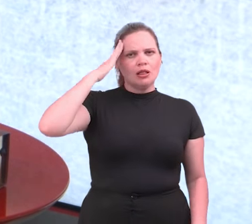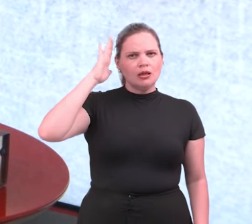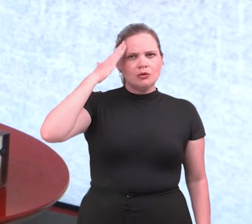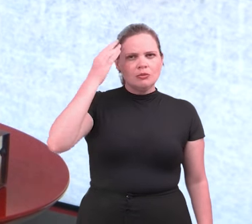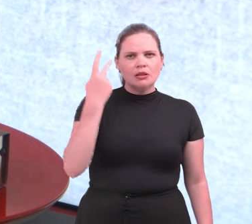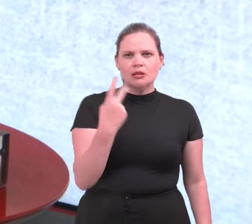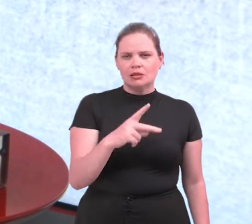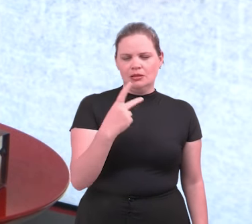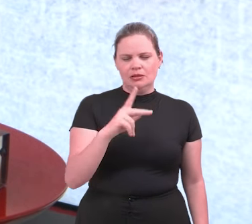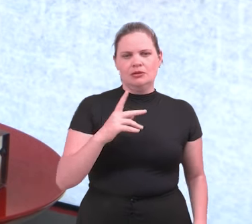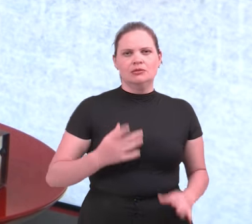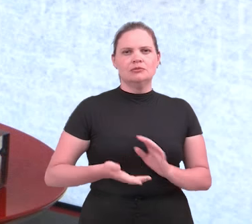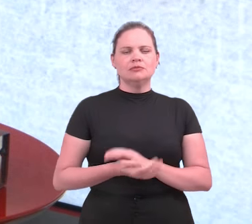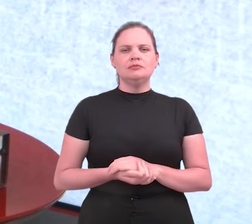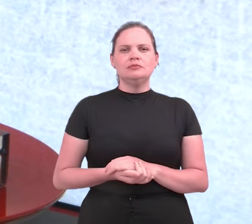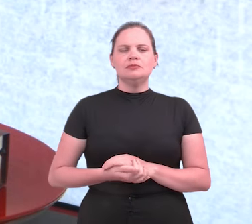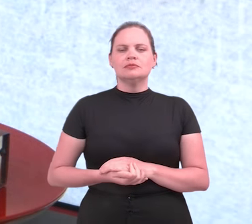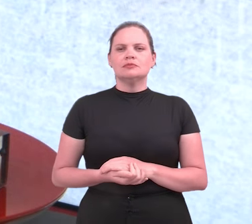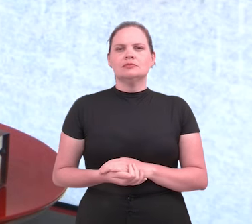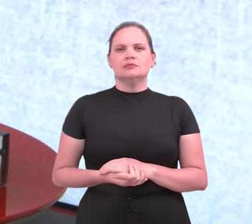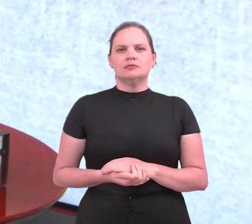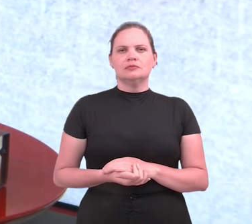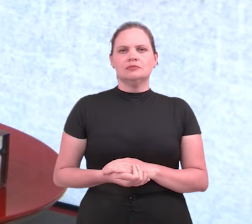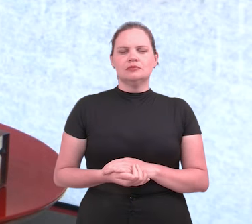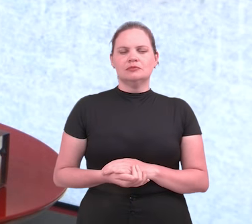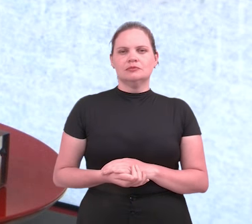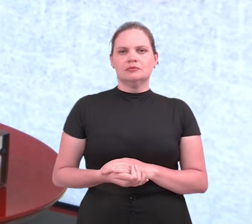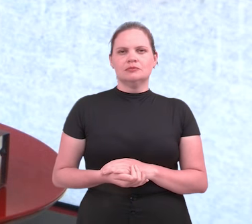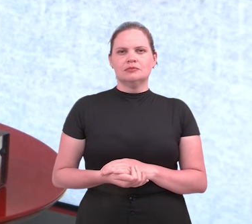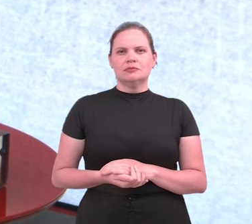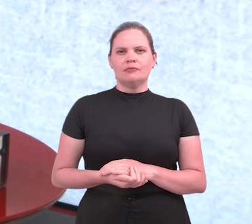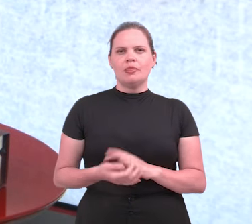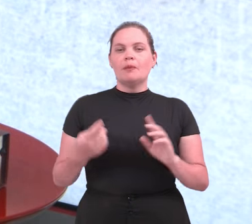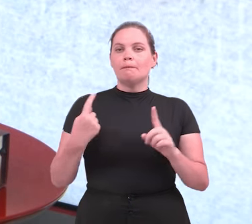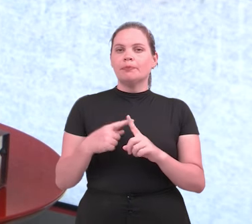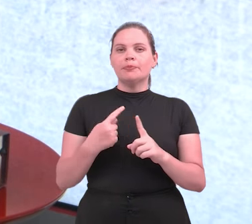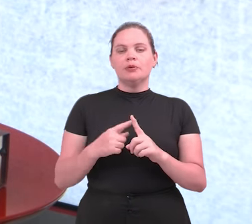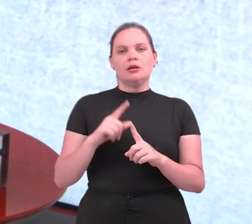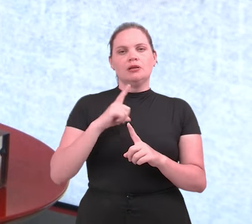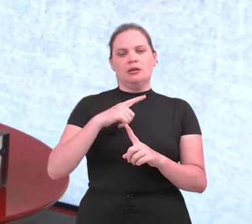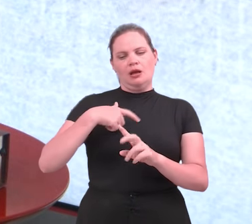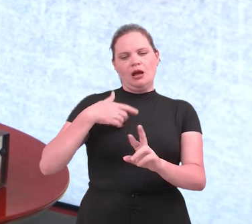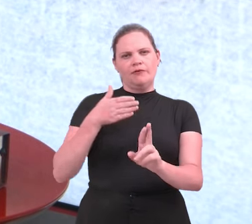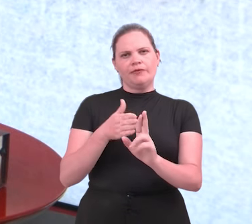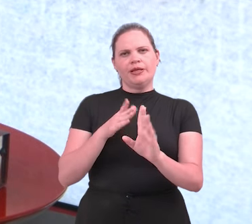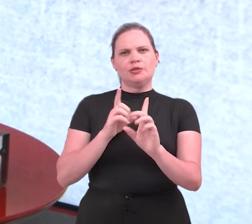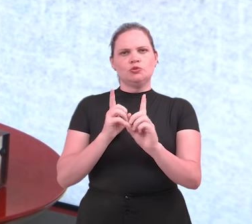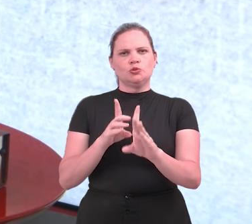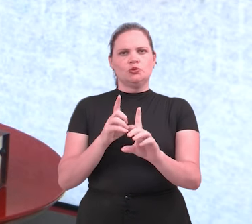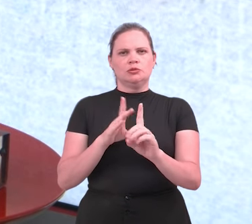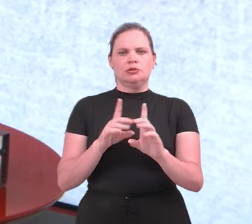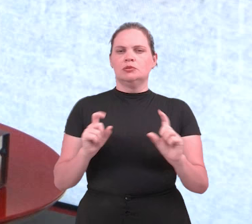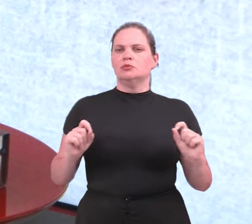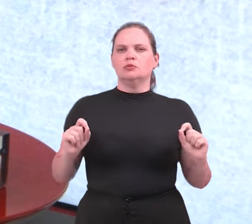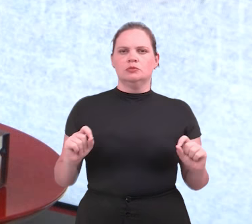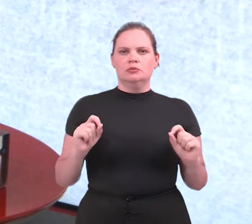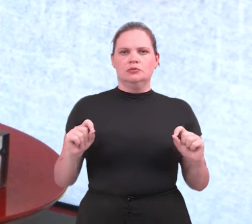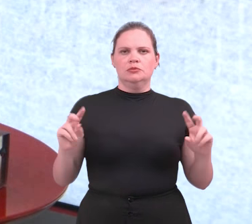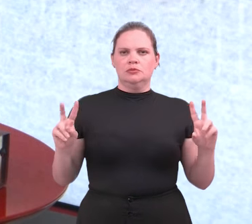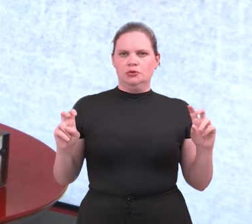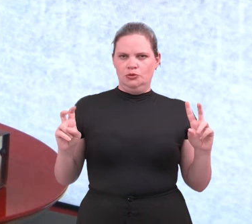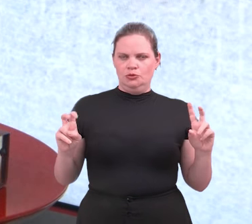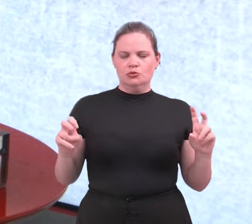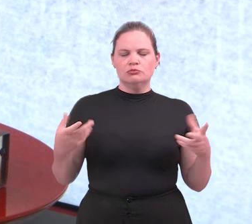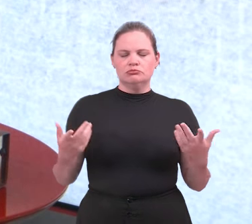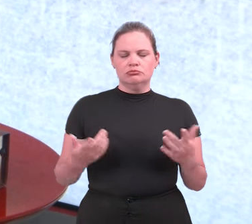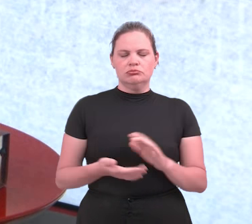ou cada grupo, né, denominacional, isso sobre aspectos doutrinários da Bíblia relativos a este assunto.